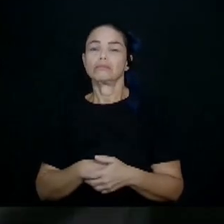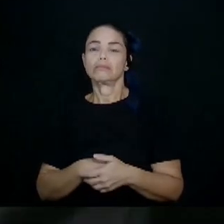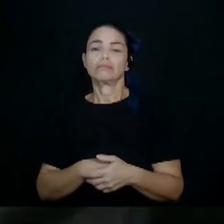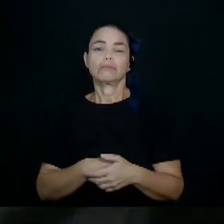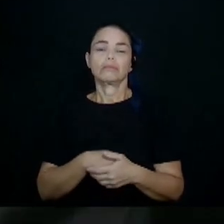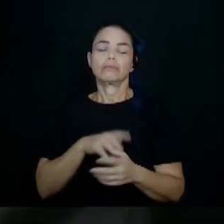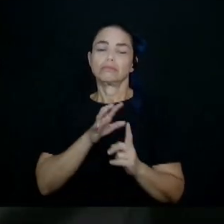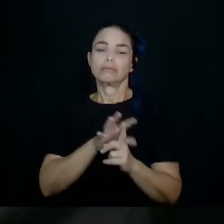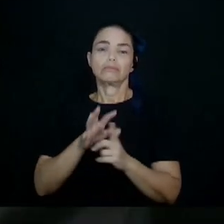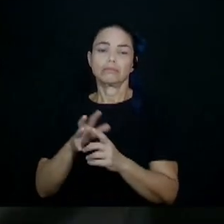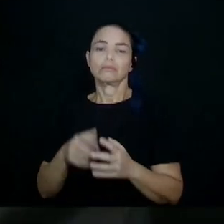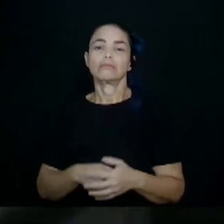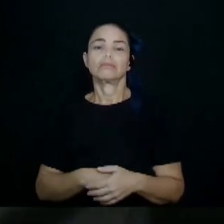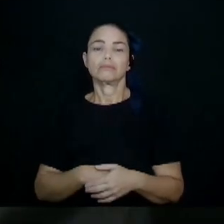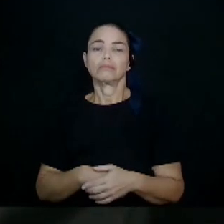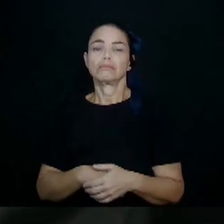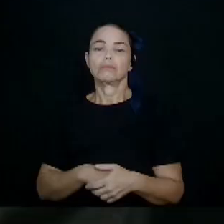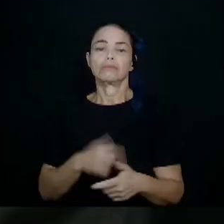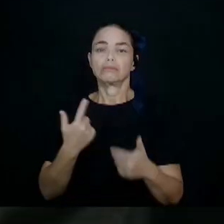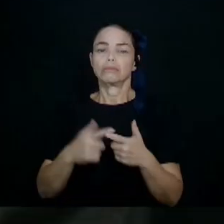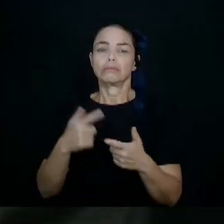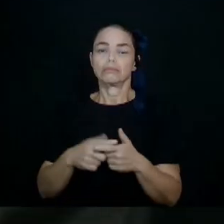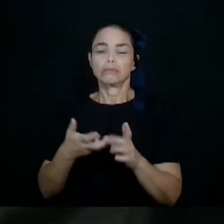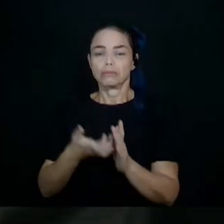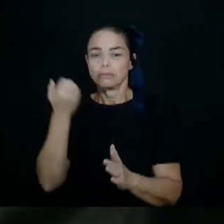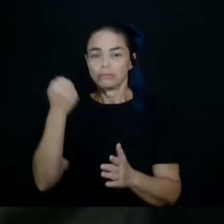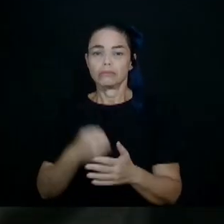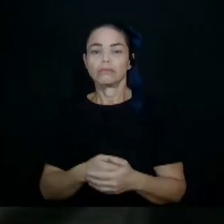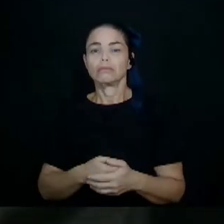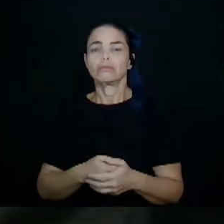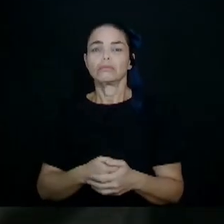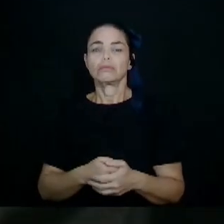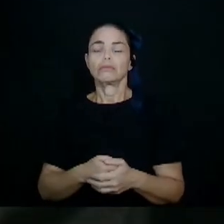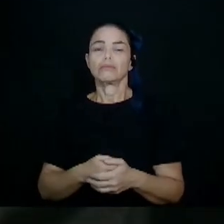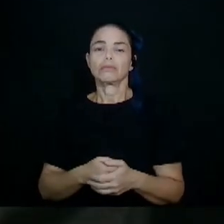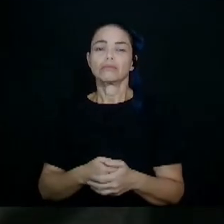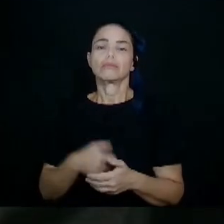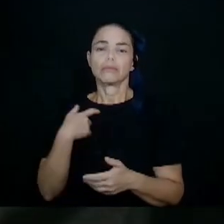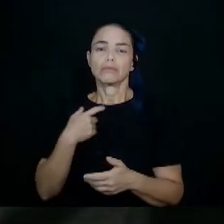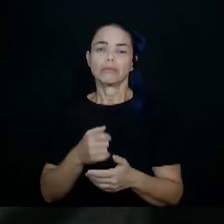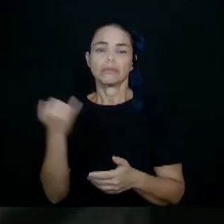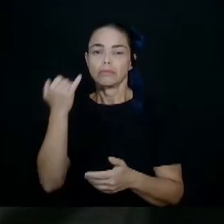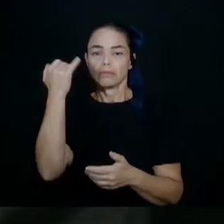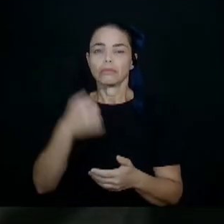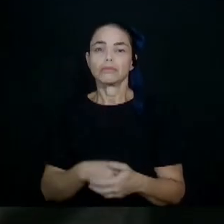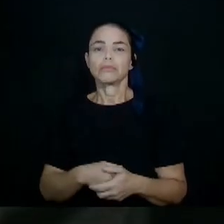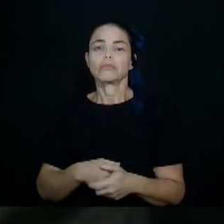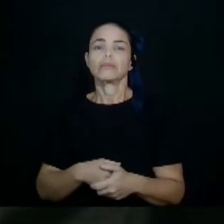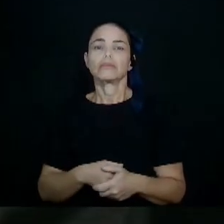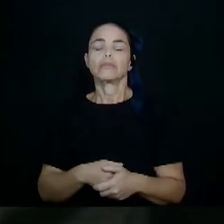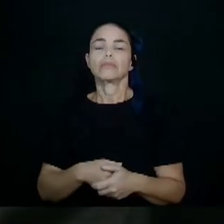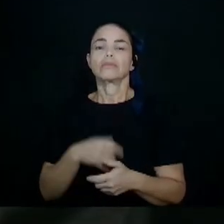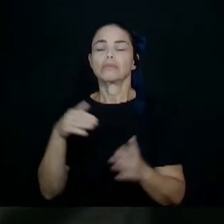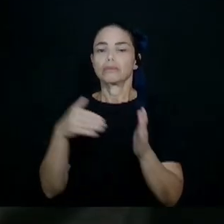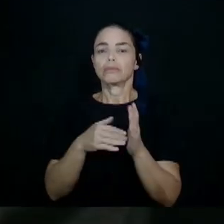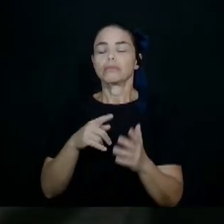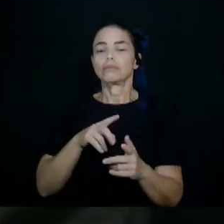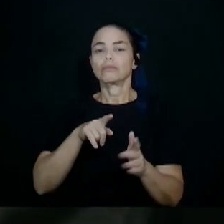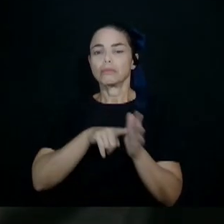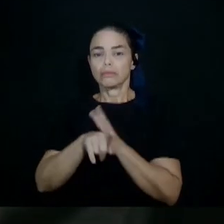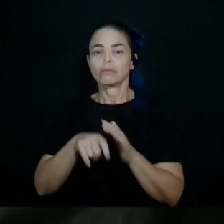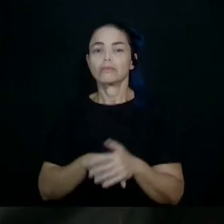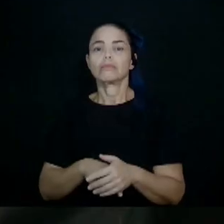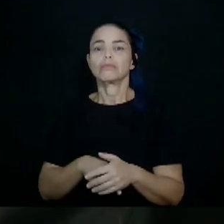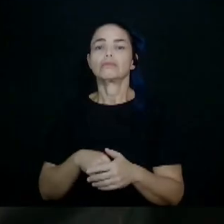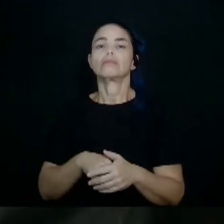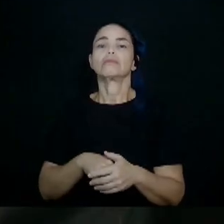E muito afetada, porque foi tirado dela algo que ela considera muito importante. Vamos lá, última pergunta do programa, pode ser,